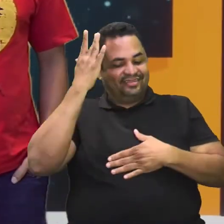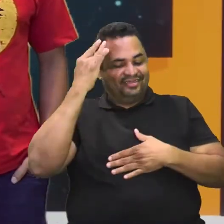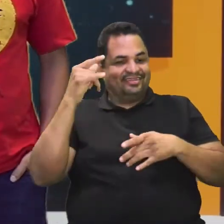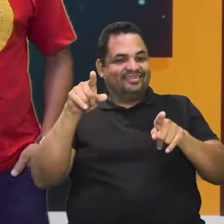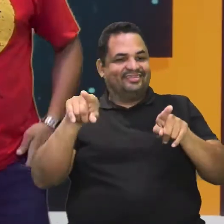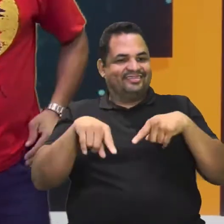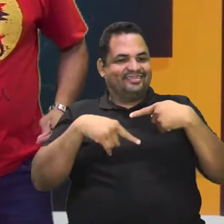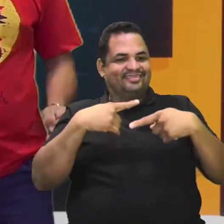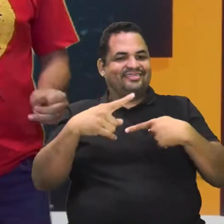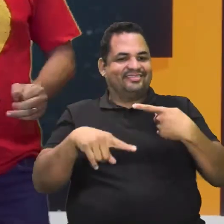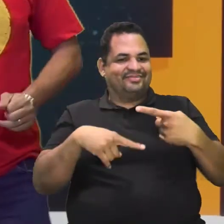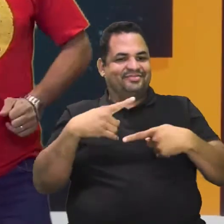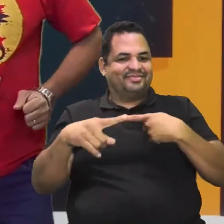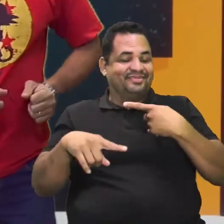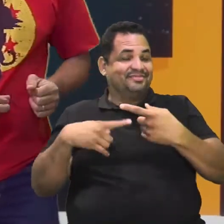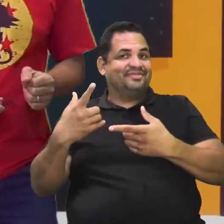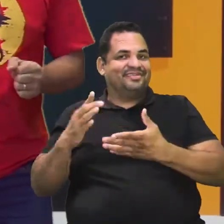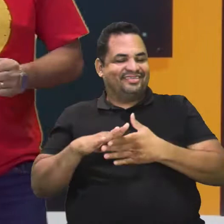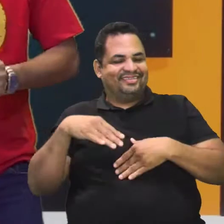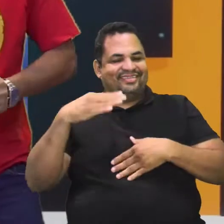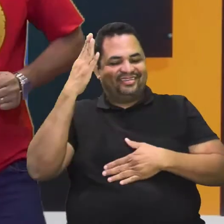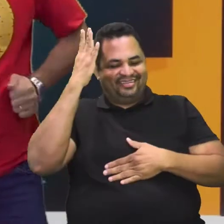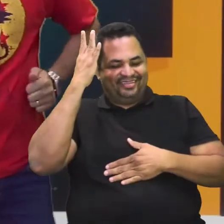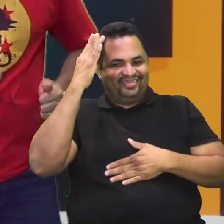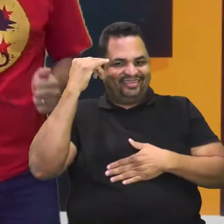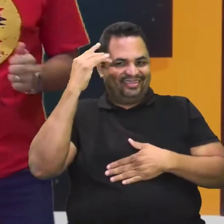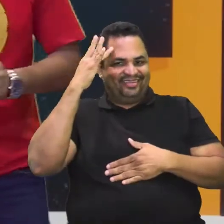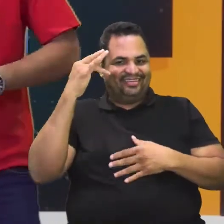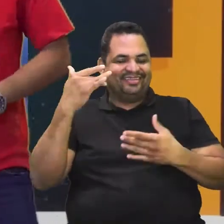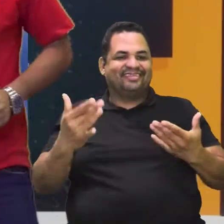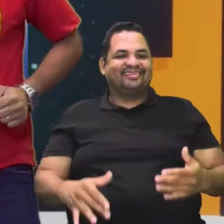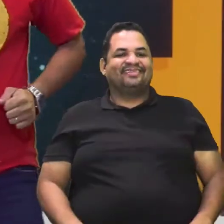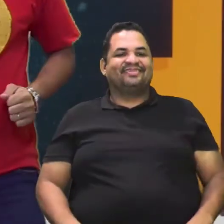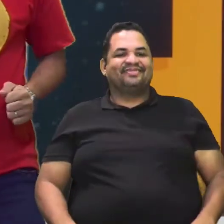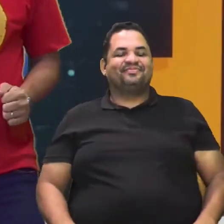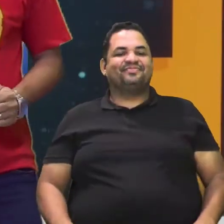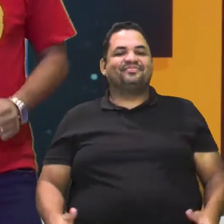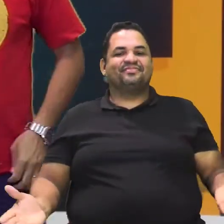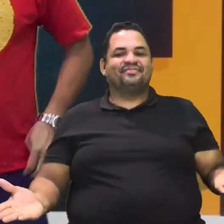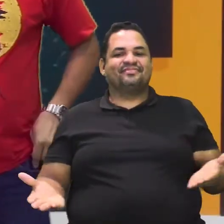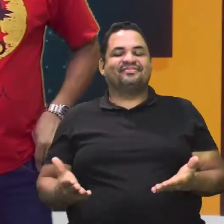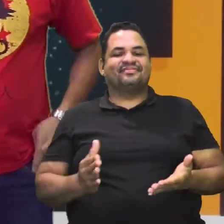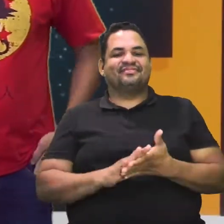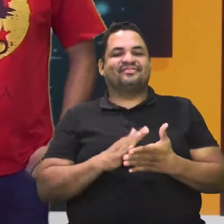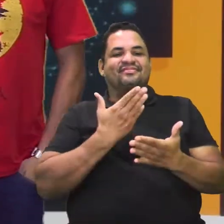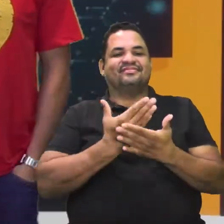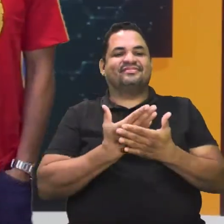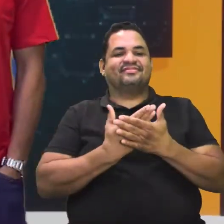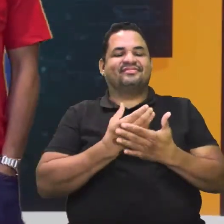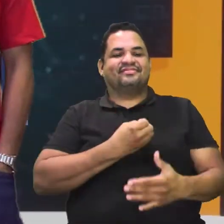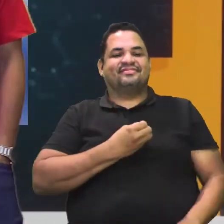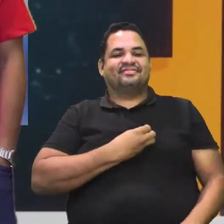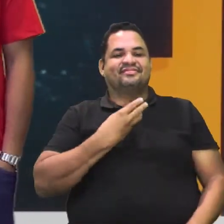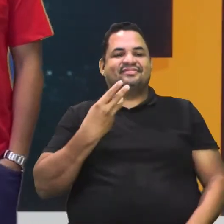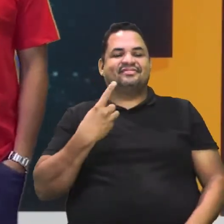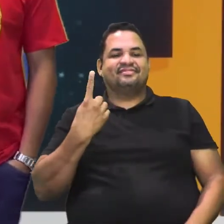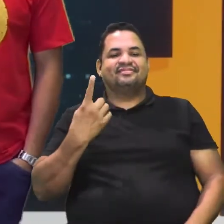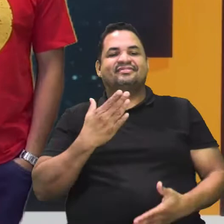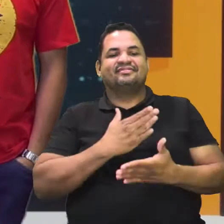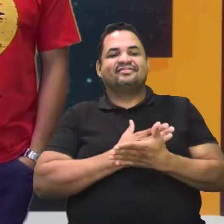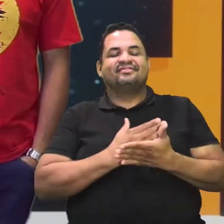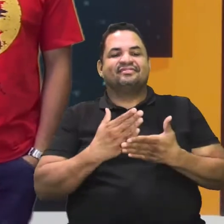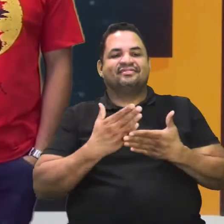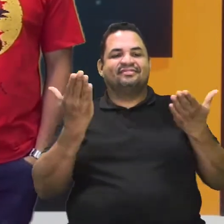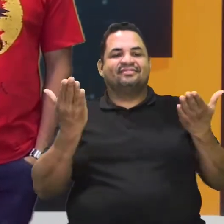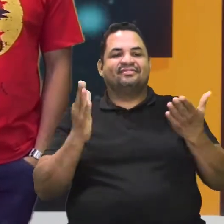Alegria agora e depois de amanhã. Bora ver que nós estamos na aula 31 e a gente